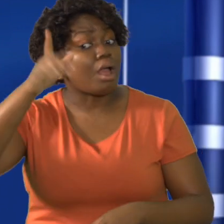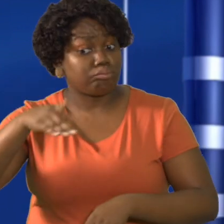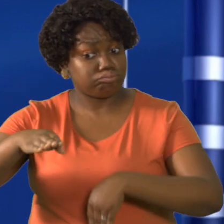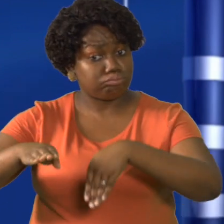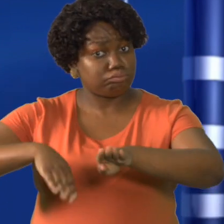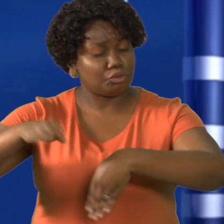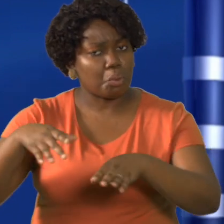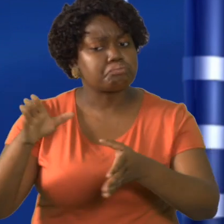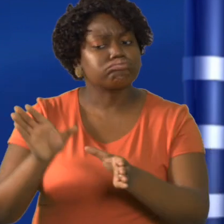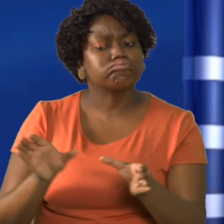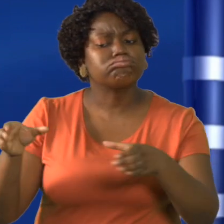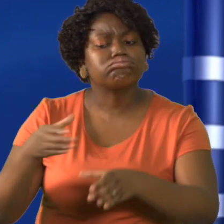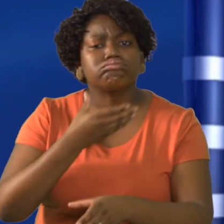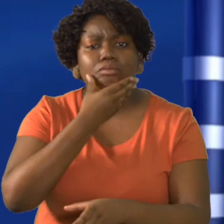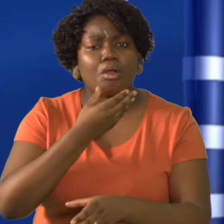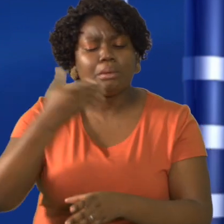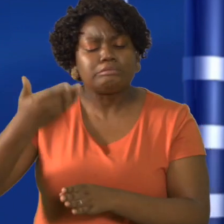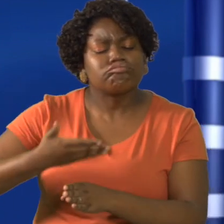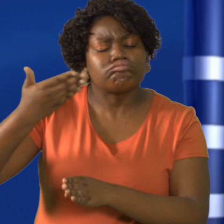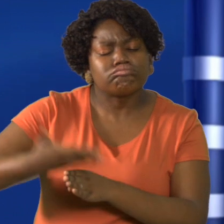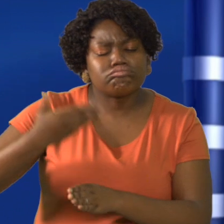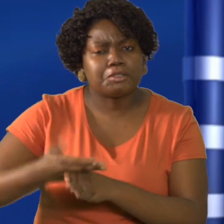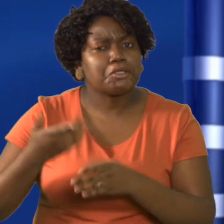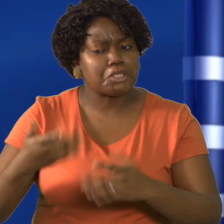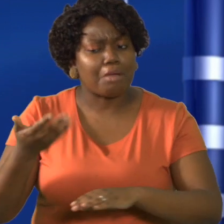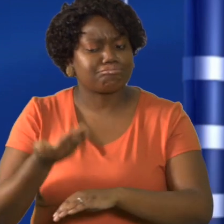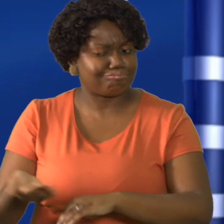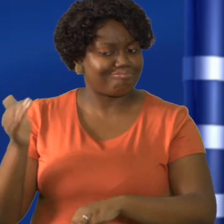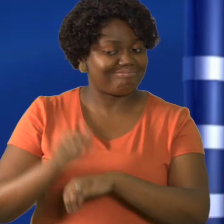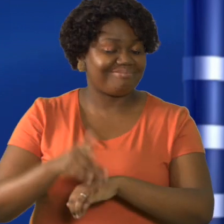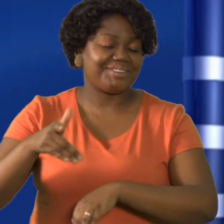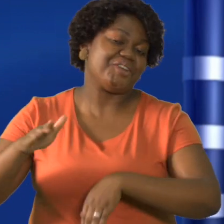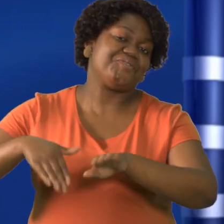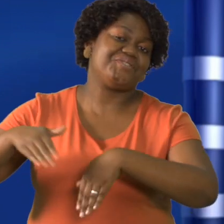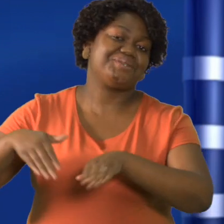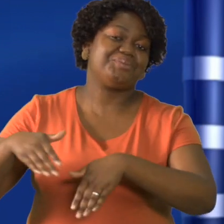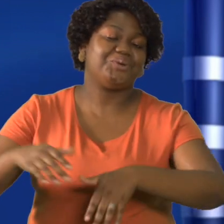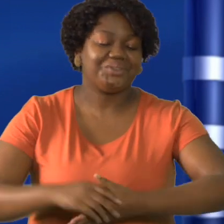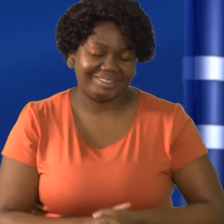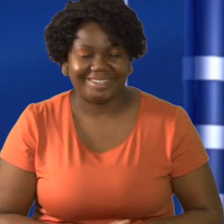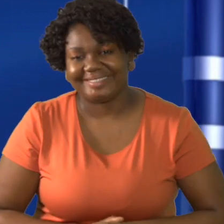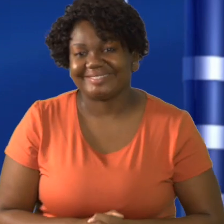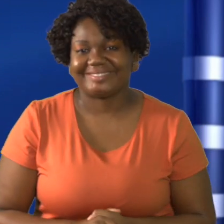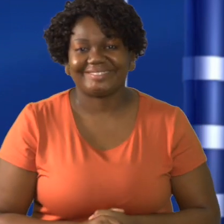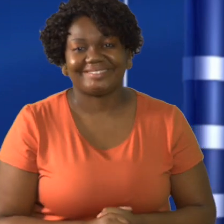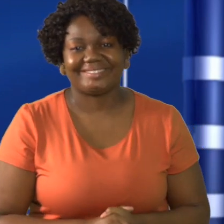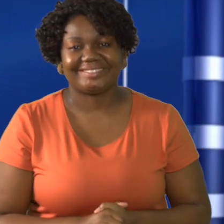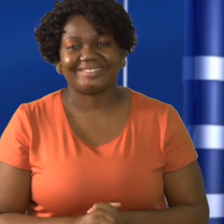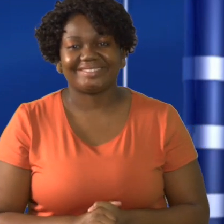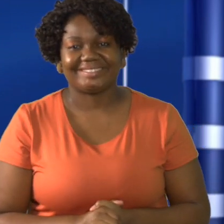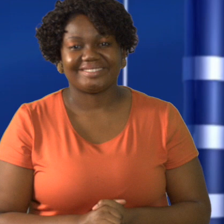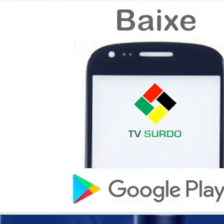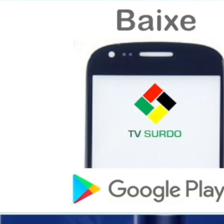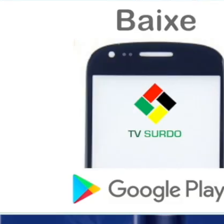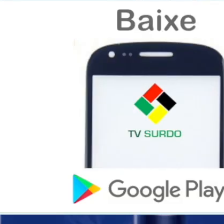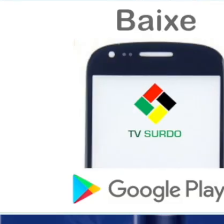Futebol Sénior Masculino já vai na metade da primeira volta. Mais quatro treinadores já foram afastados do